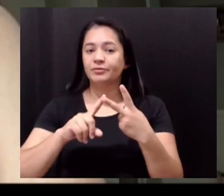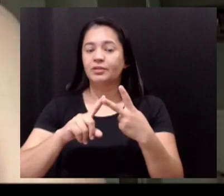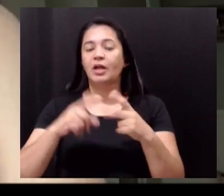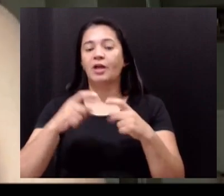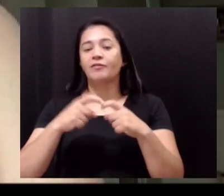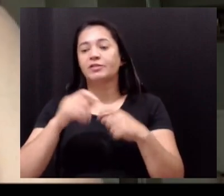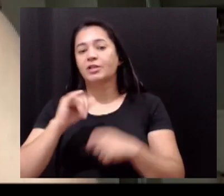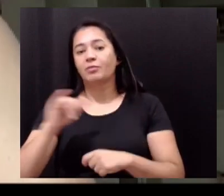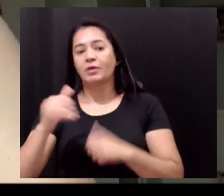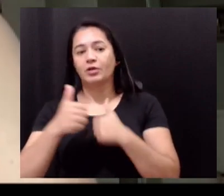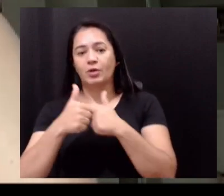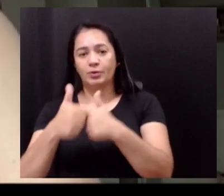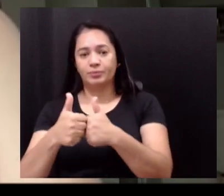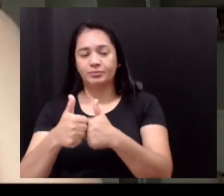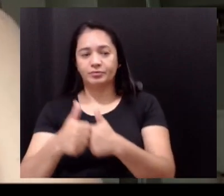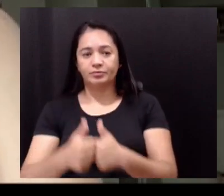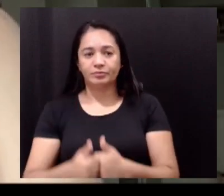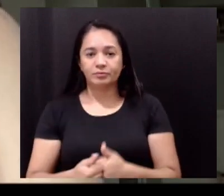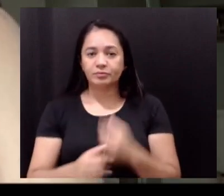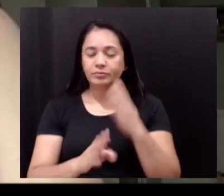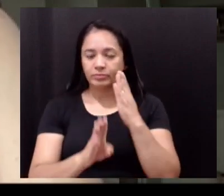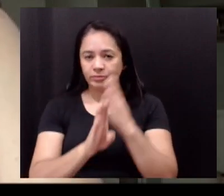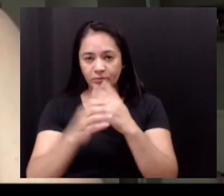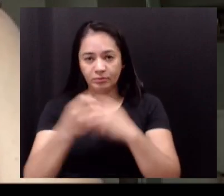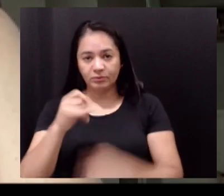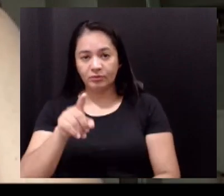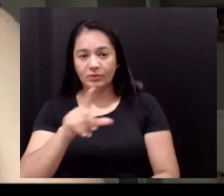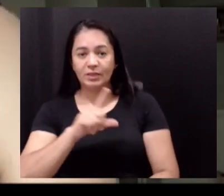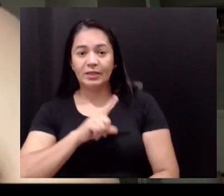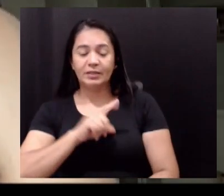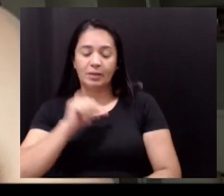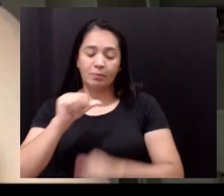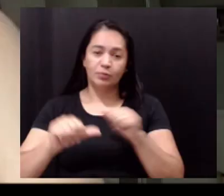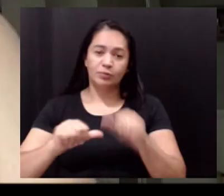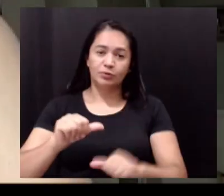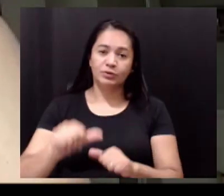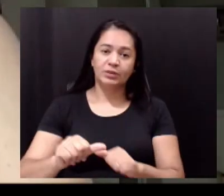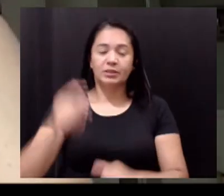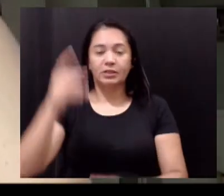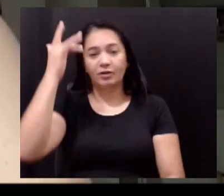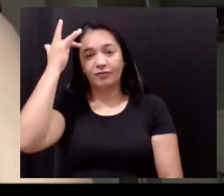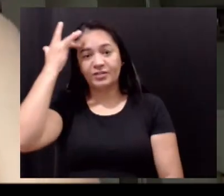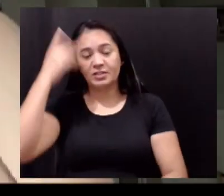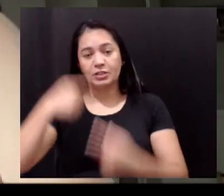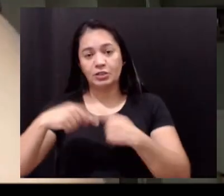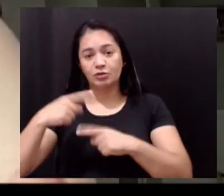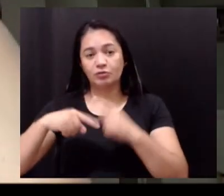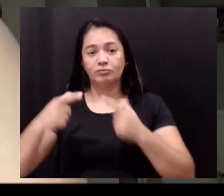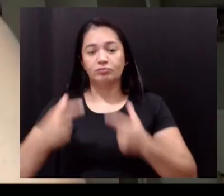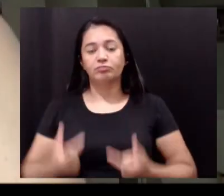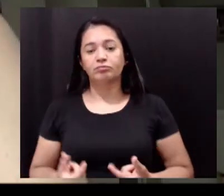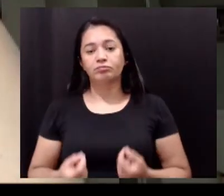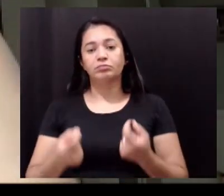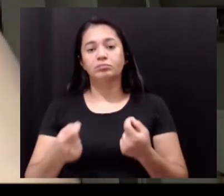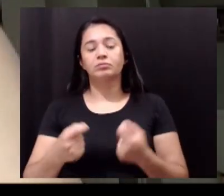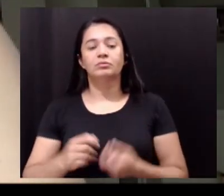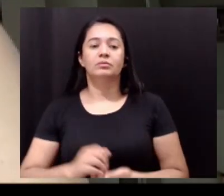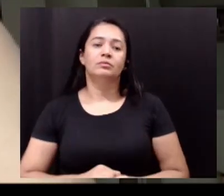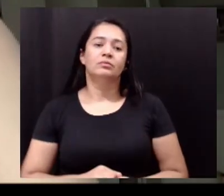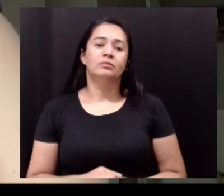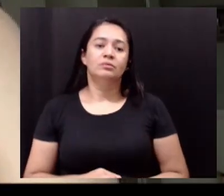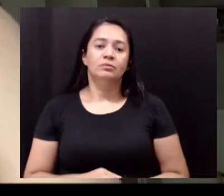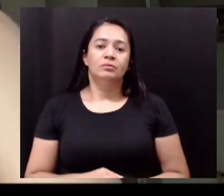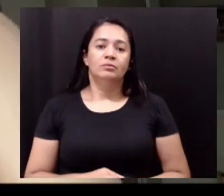acompanhamento. Descobrir se você tem ou não alguma alteração que possa facilitar o desenvolvimento de alguma alteração, né, de alguma doença, ou